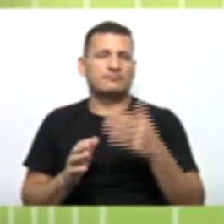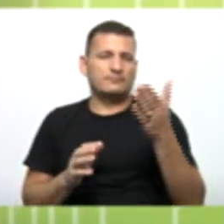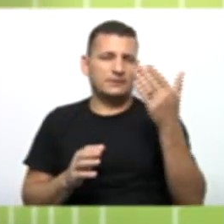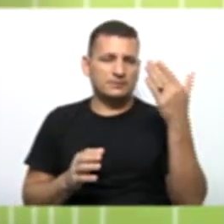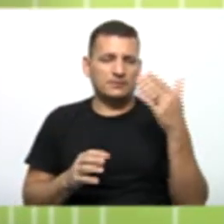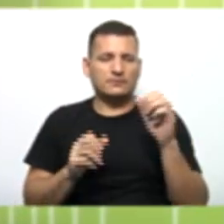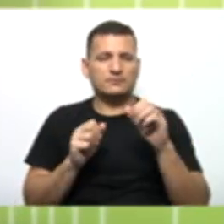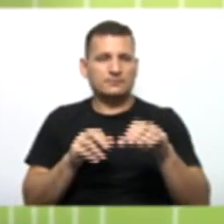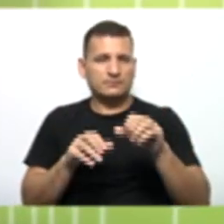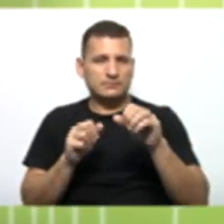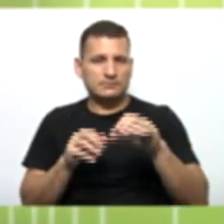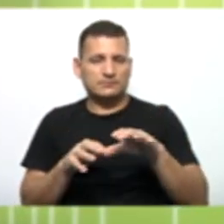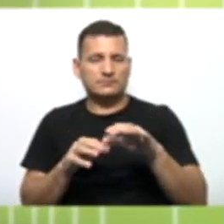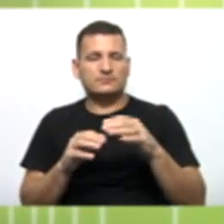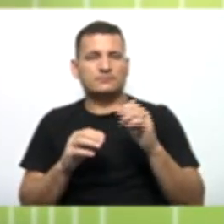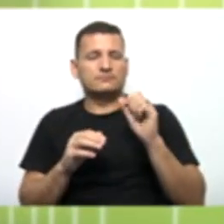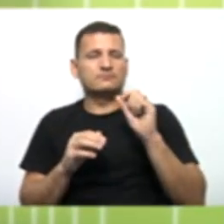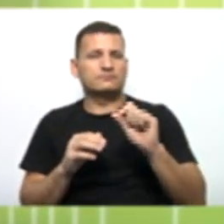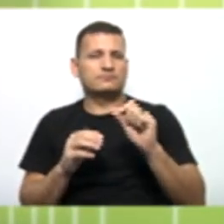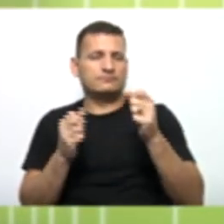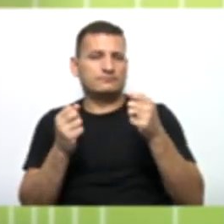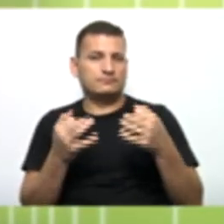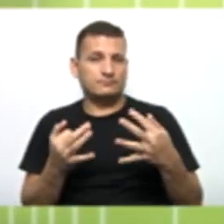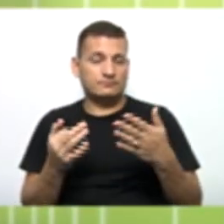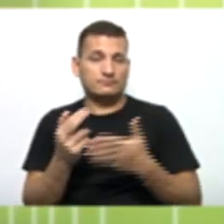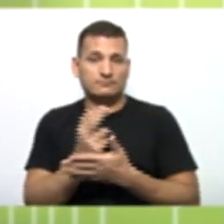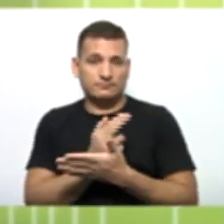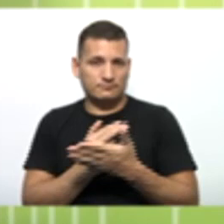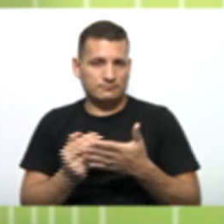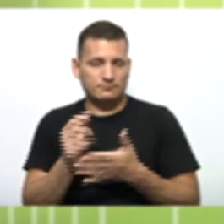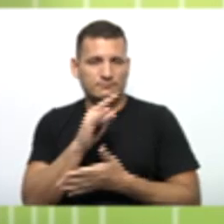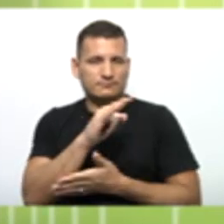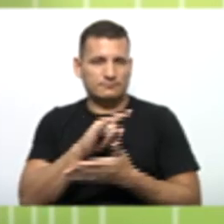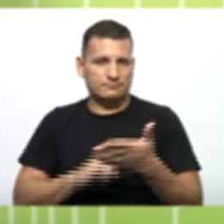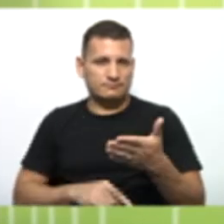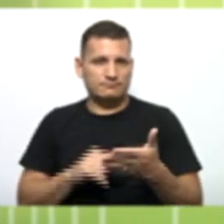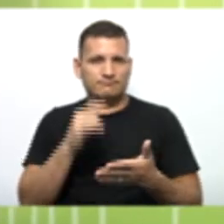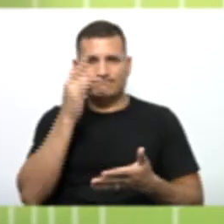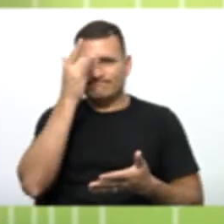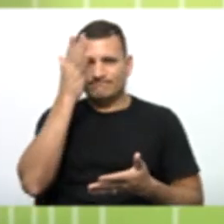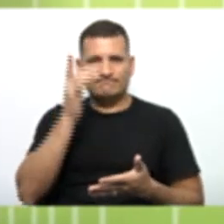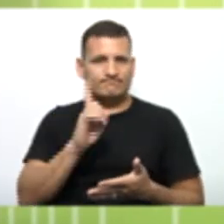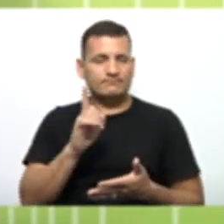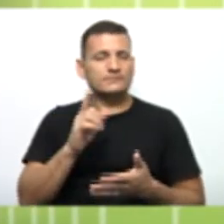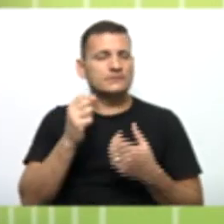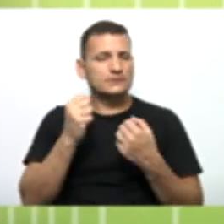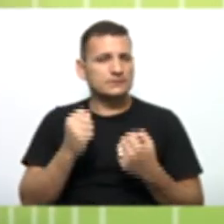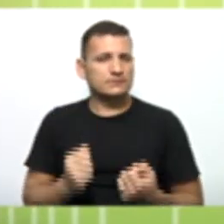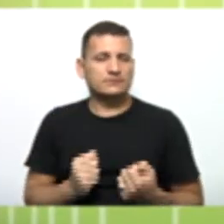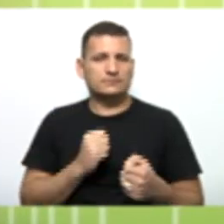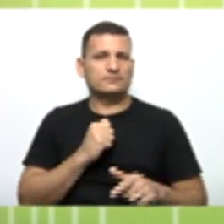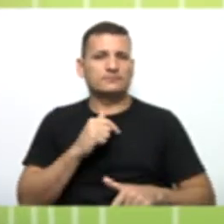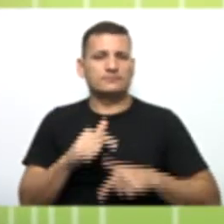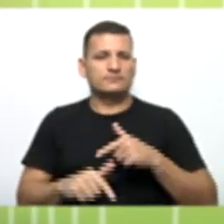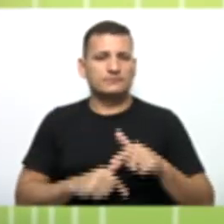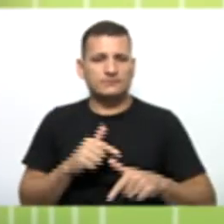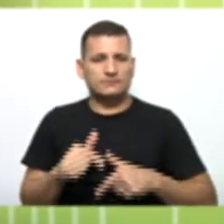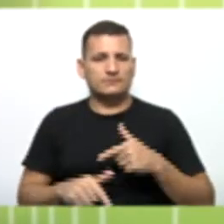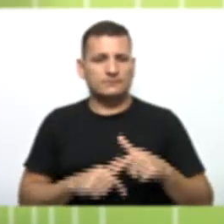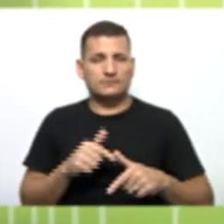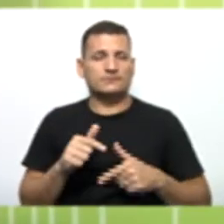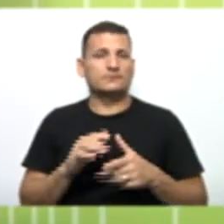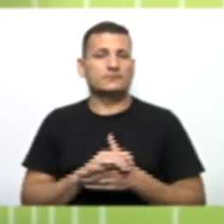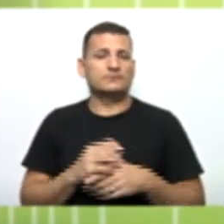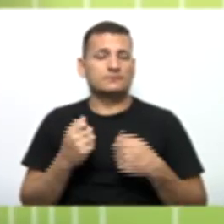a documentação não é fácil, certo? É um trabalho árduo, é um trabalho que necessita de